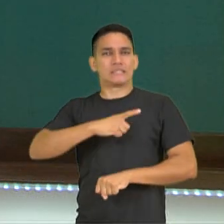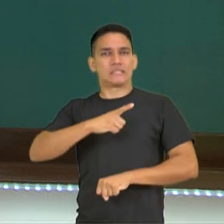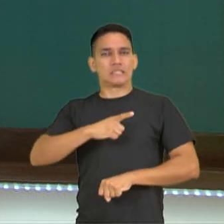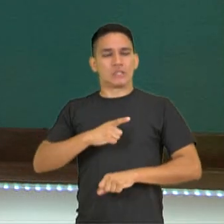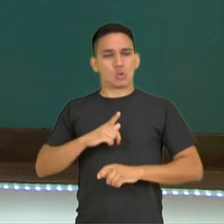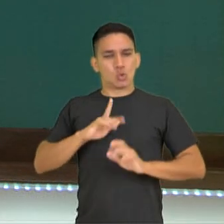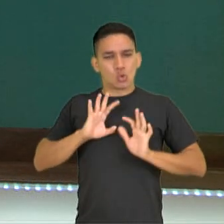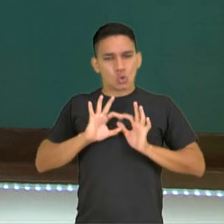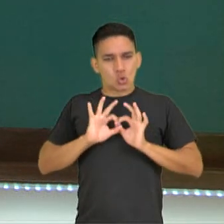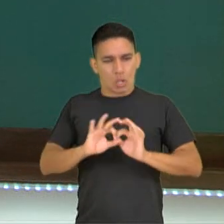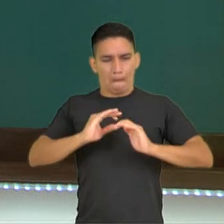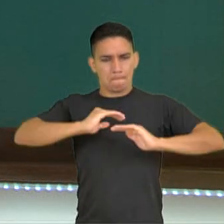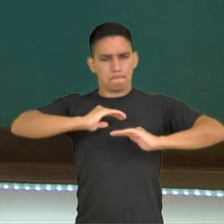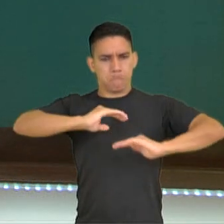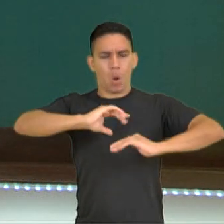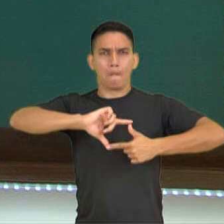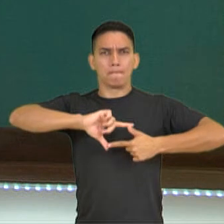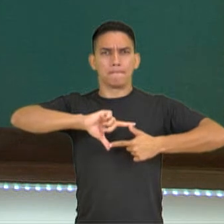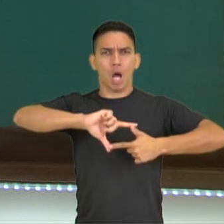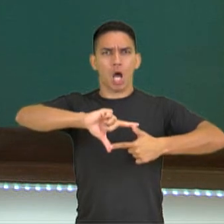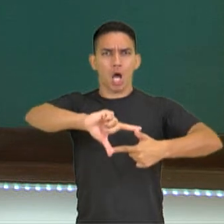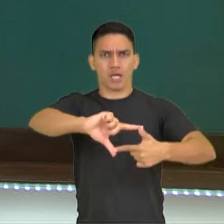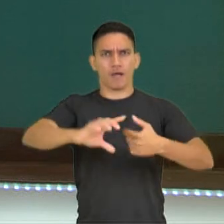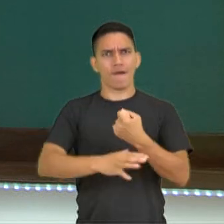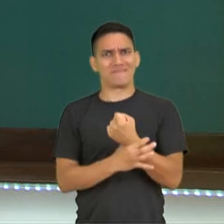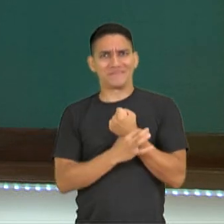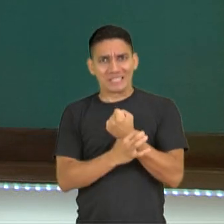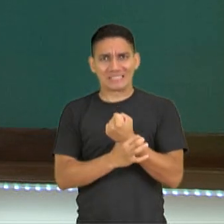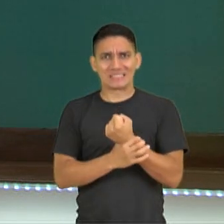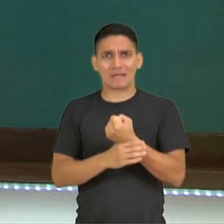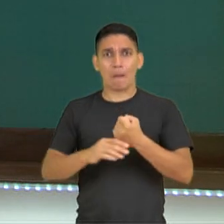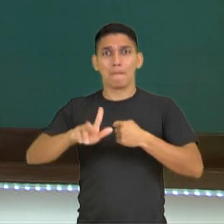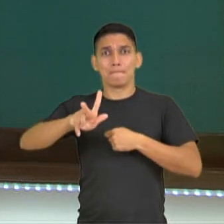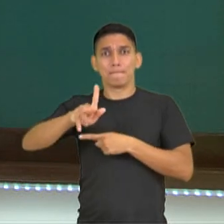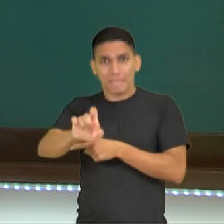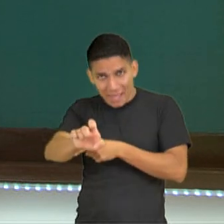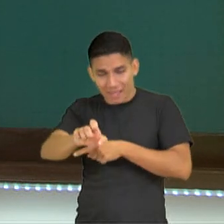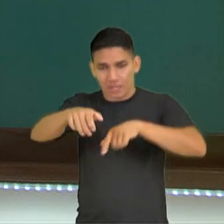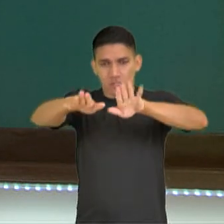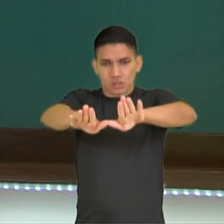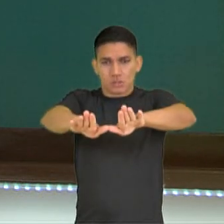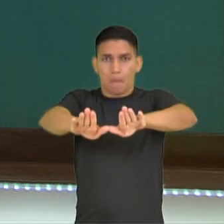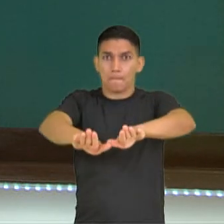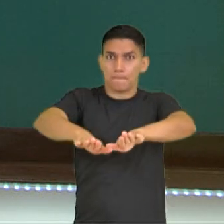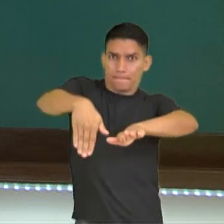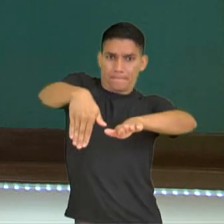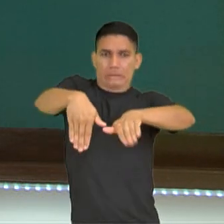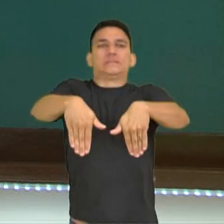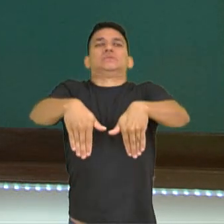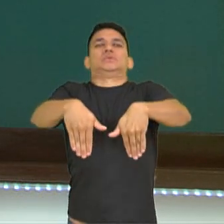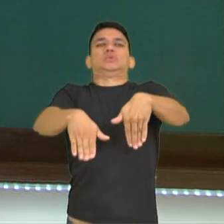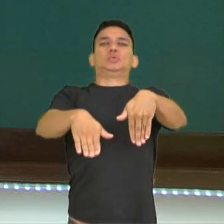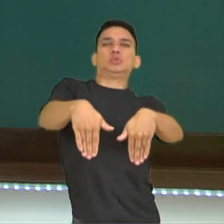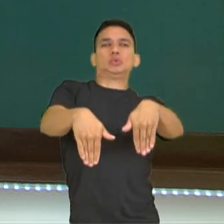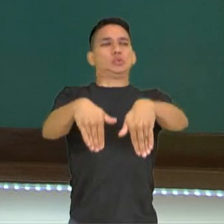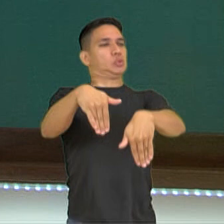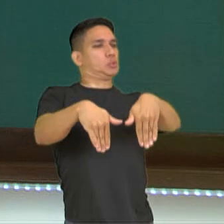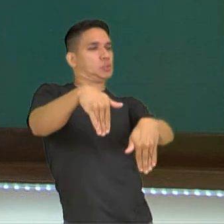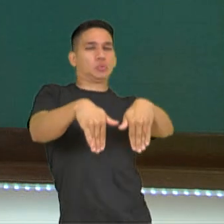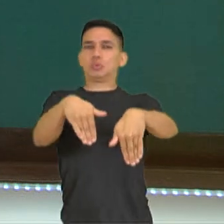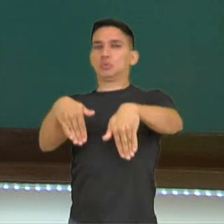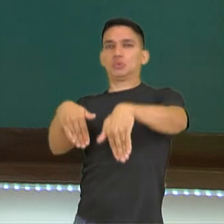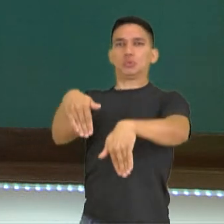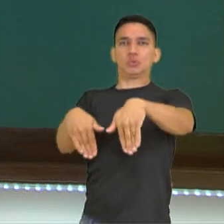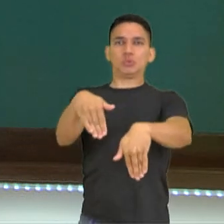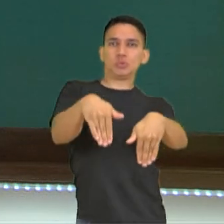mais engessados, mais fixos, a ponta dos pés, a bailarina sempre ereta, a